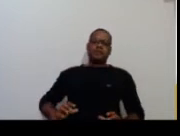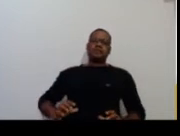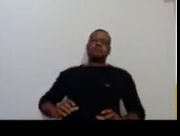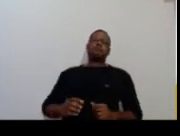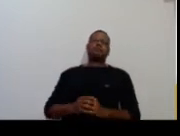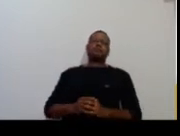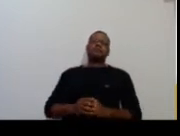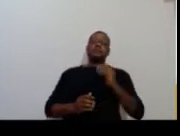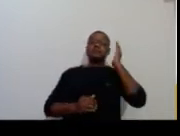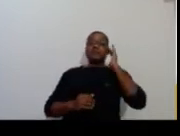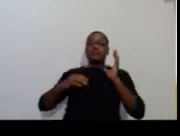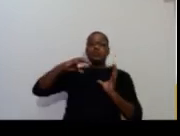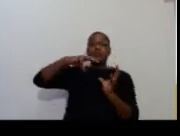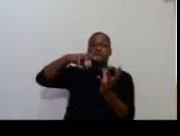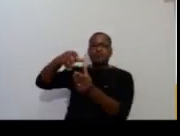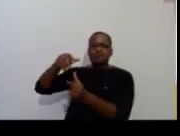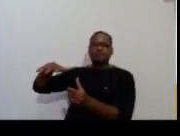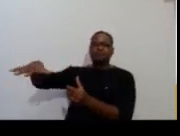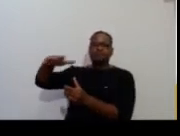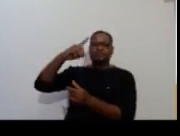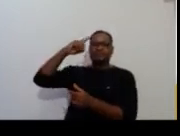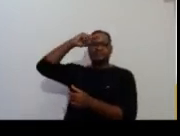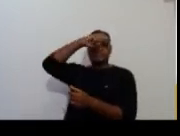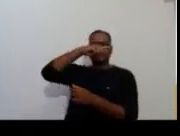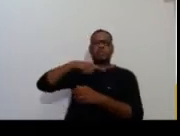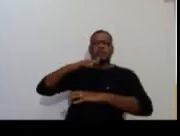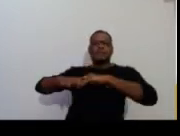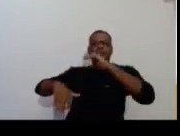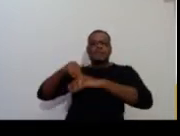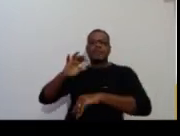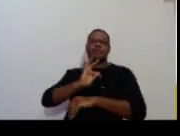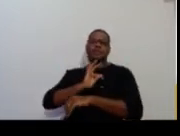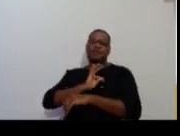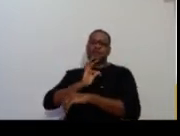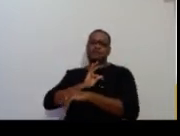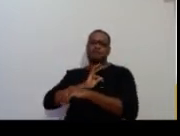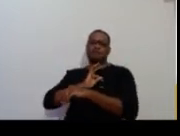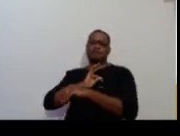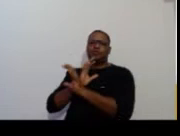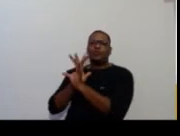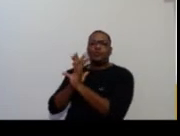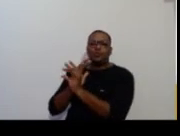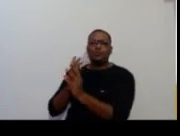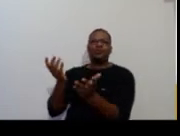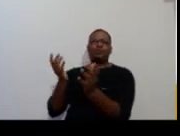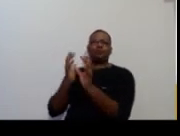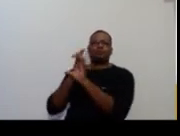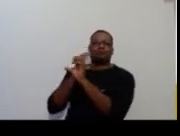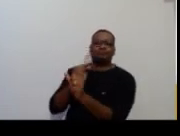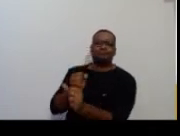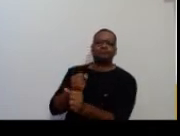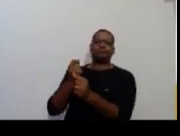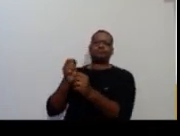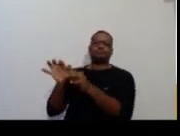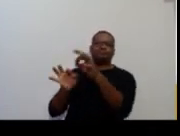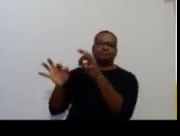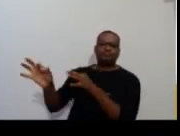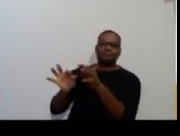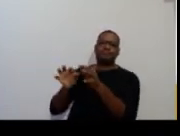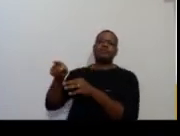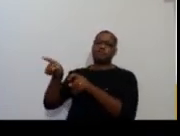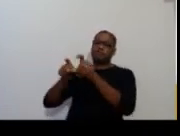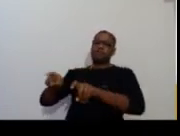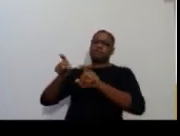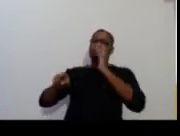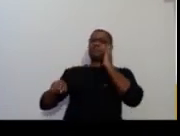mundo complexo, as habilidades técnicas, o computador já sabe fazer, o computador já sabe mexer, já sabe fazer uma conta difícil. Você vai ter